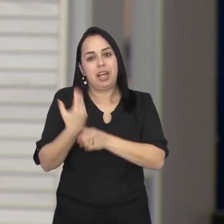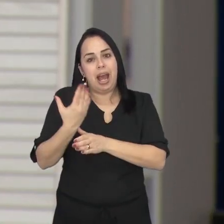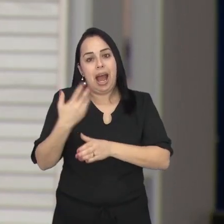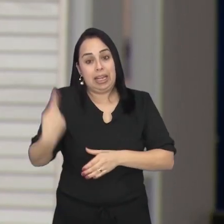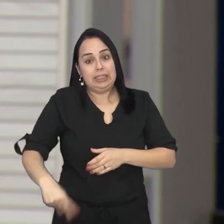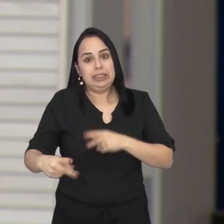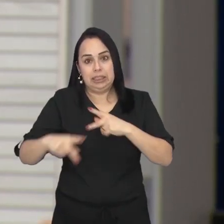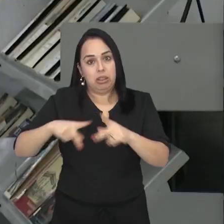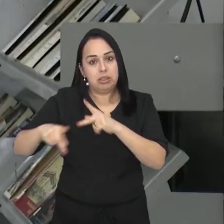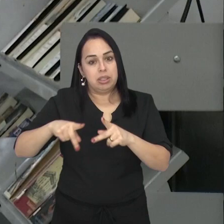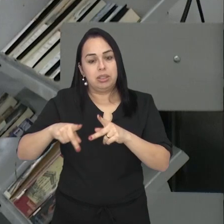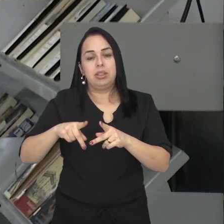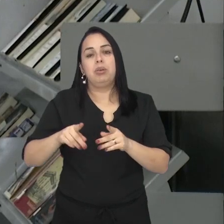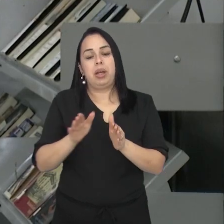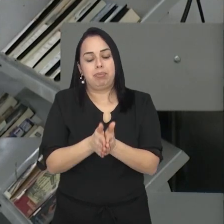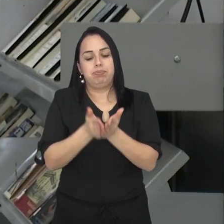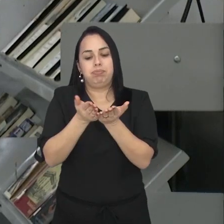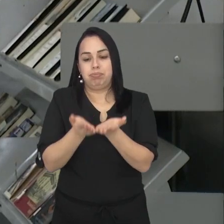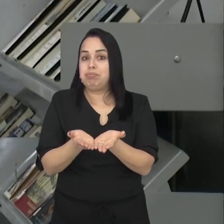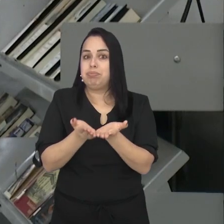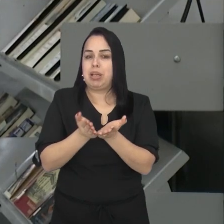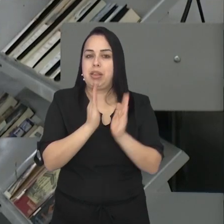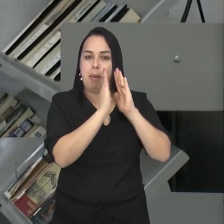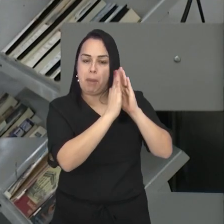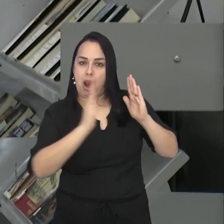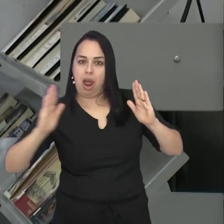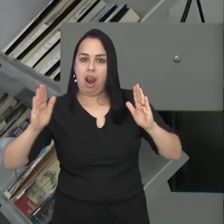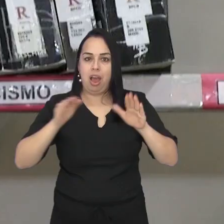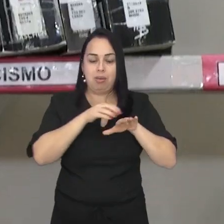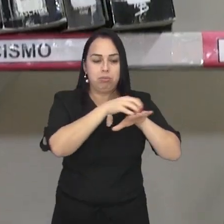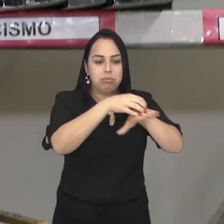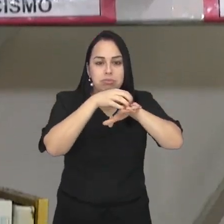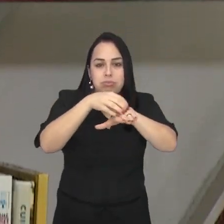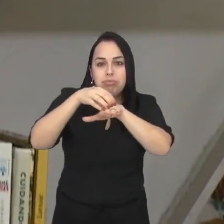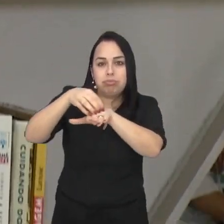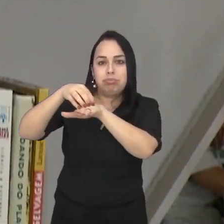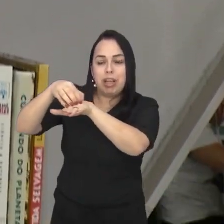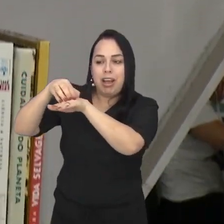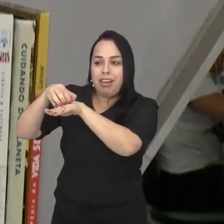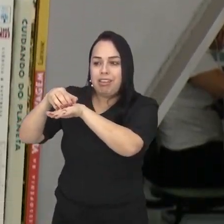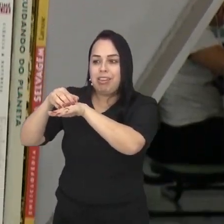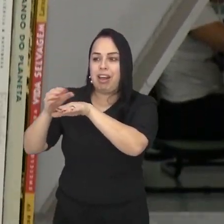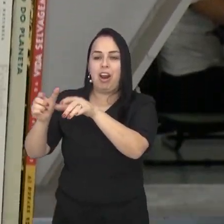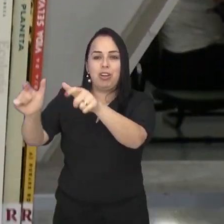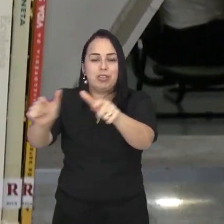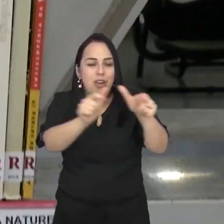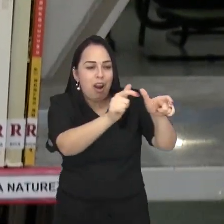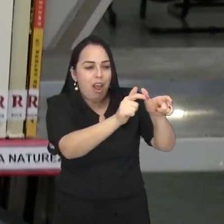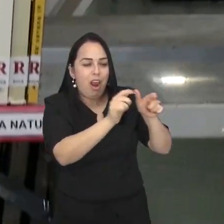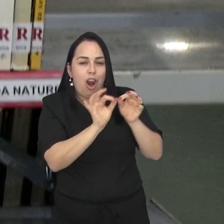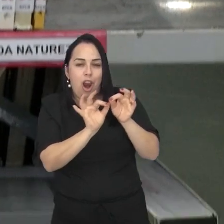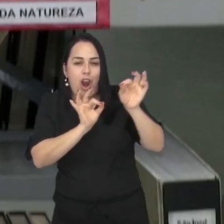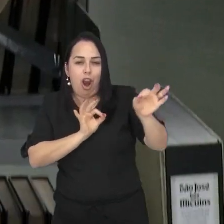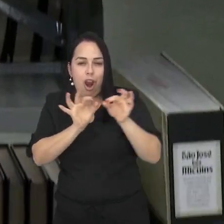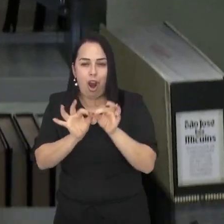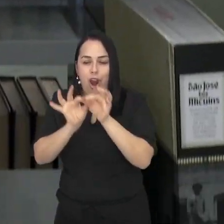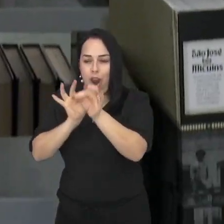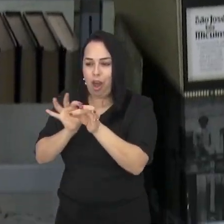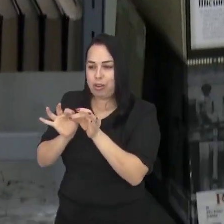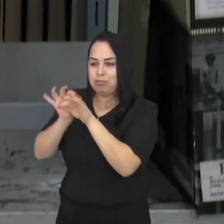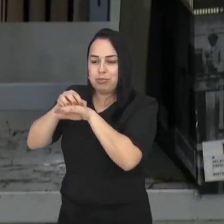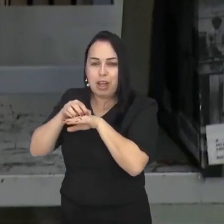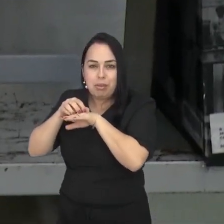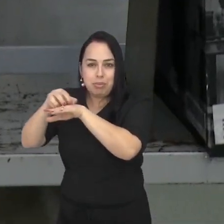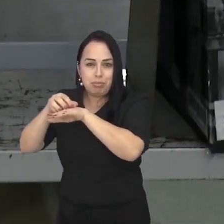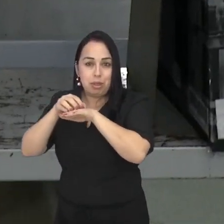criar em São José um programa de bibliotecas itinerantes. A ideia é percorrer bairros afastados com obras